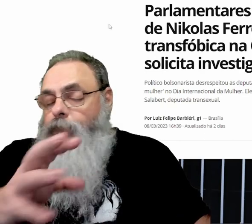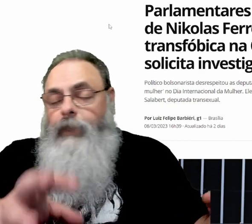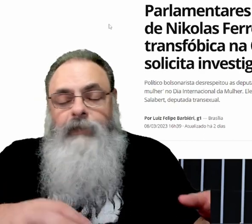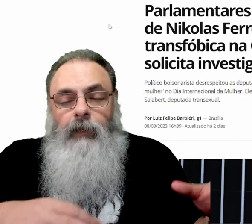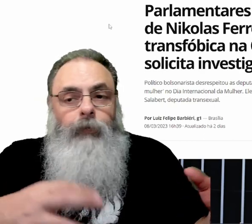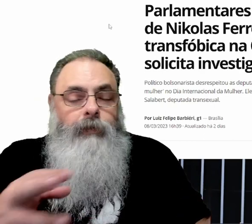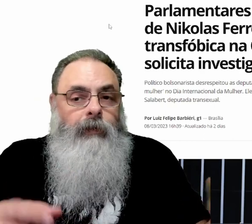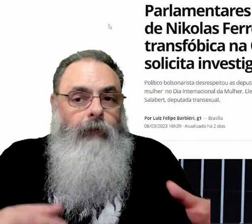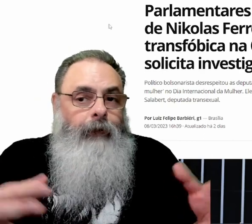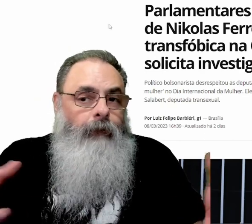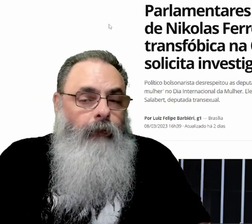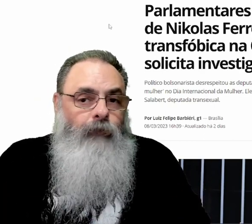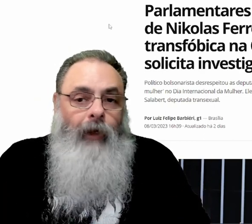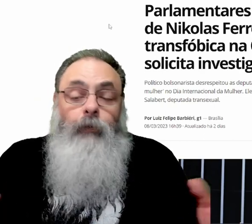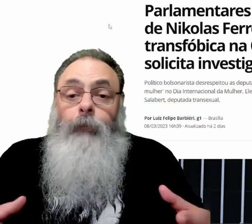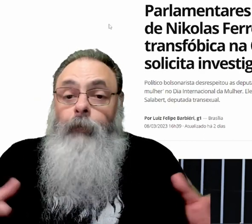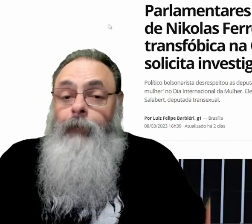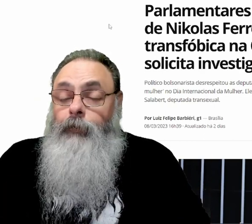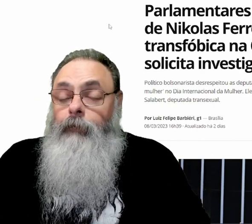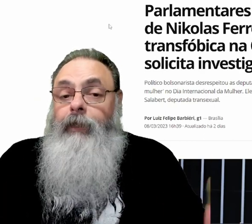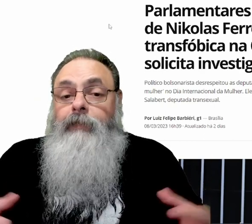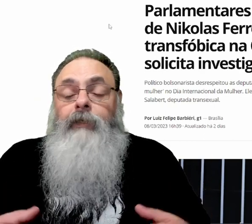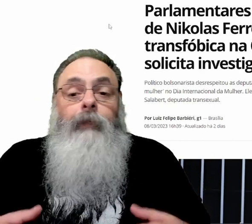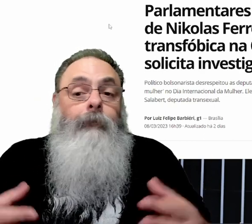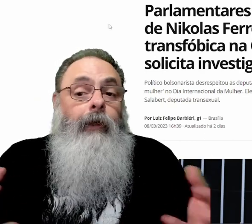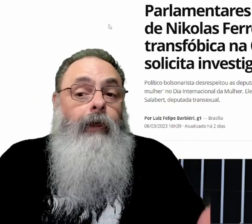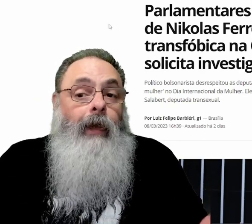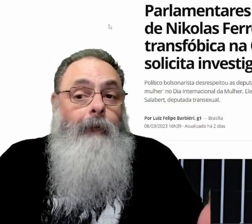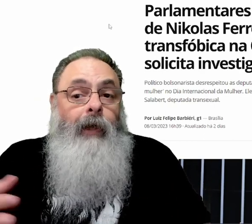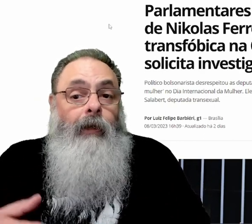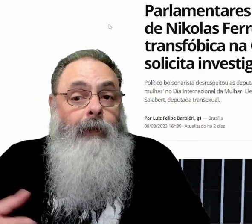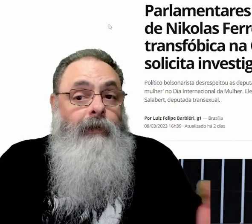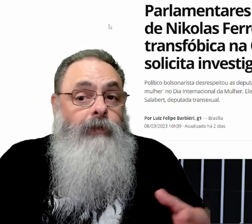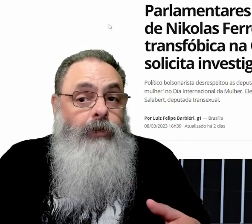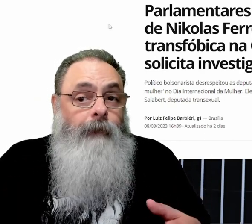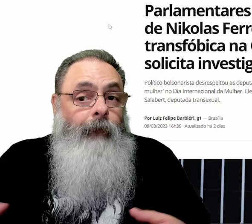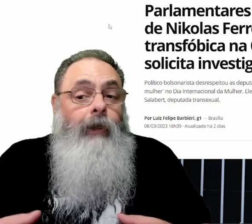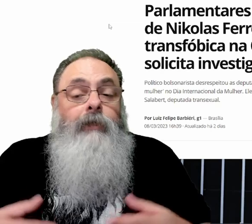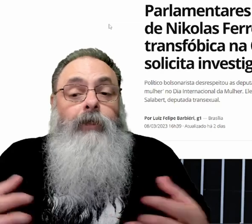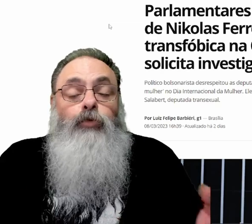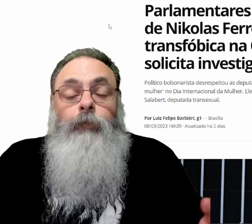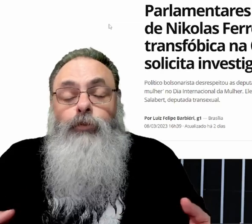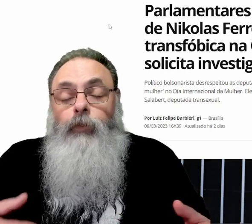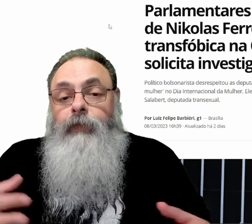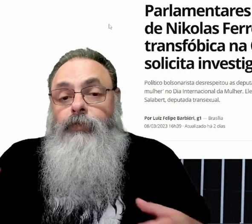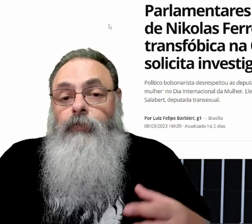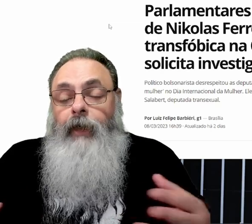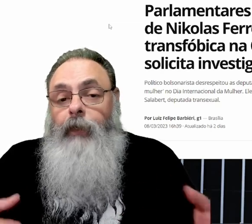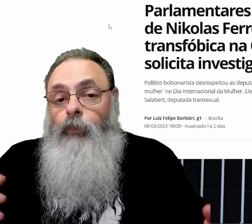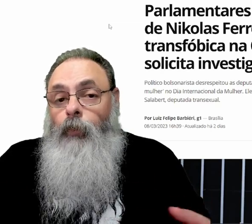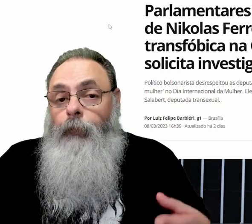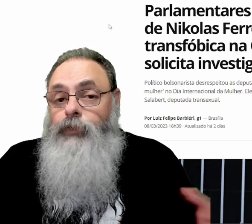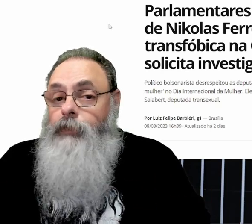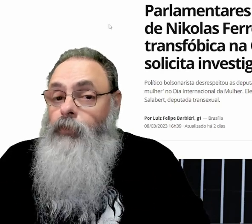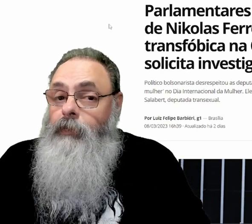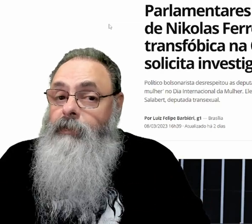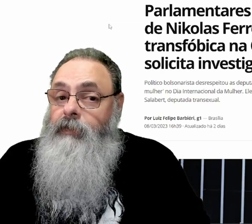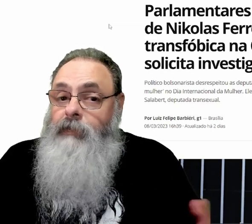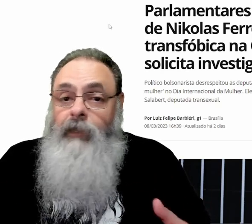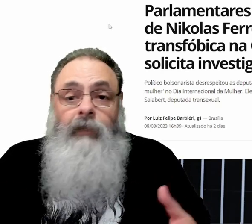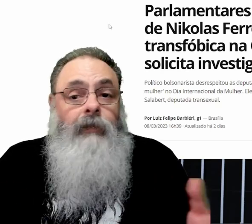vão abrir investigação e Coisa e Tal é aquilo que eu falo o problema todo é esse né cabe a câmara decidir se as comissões estiverem com